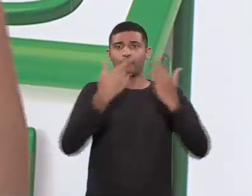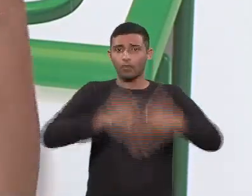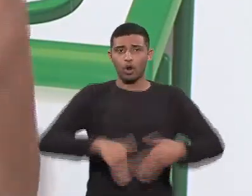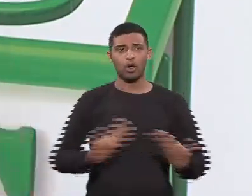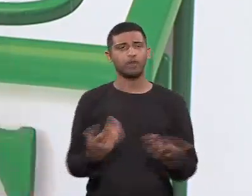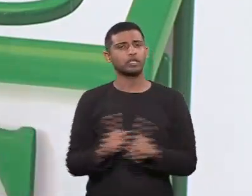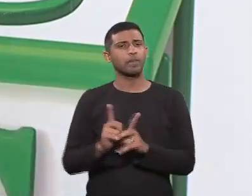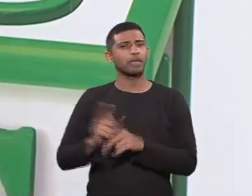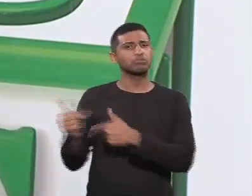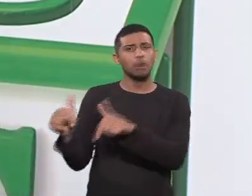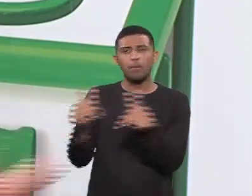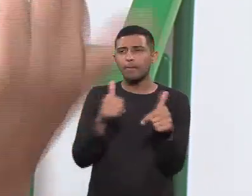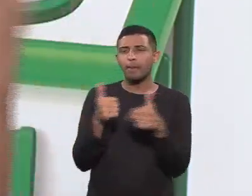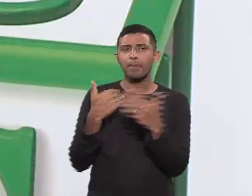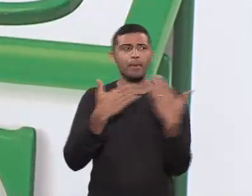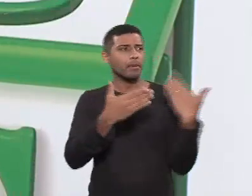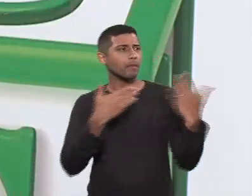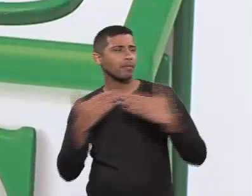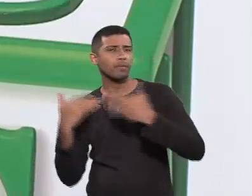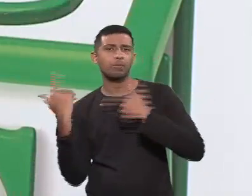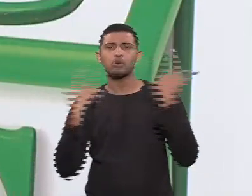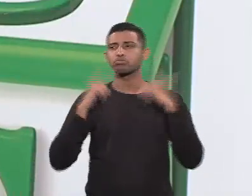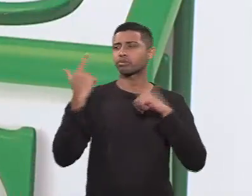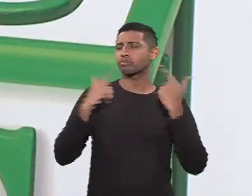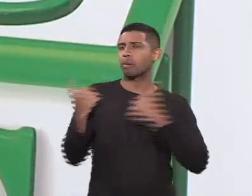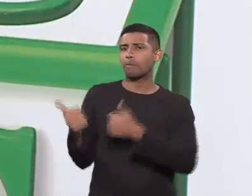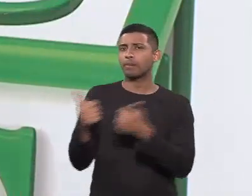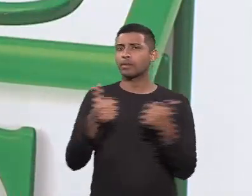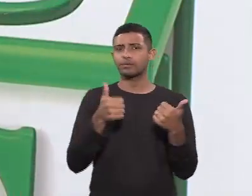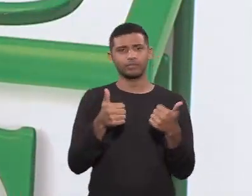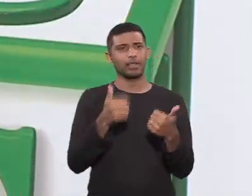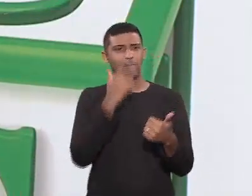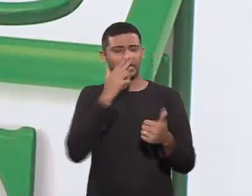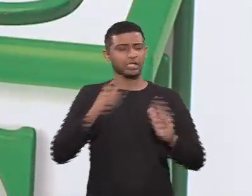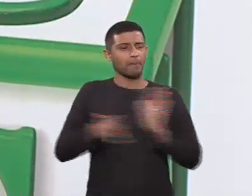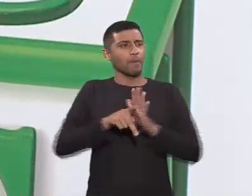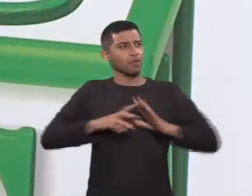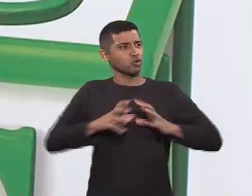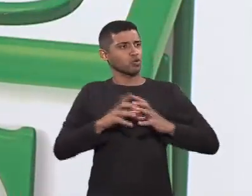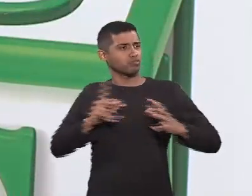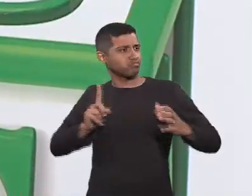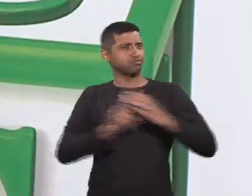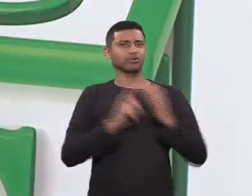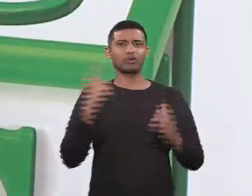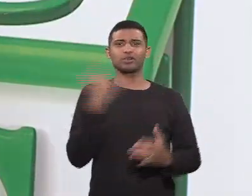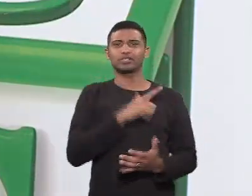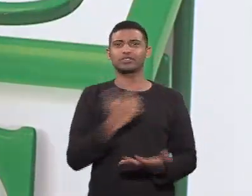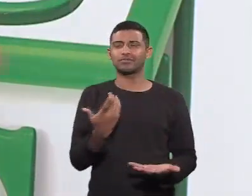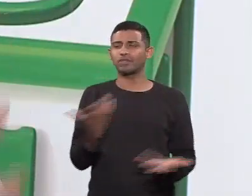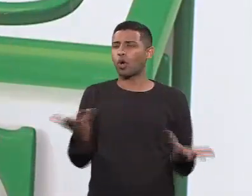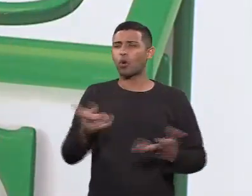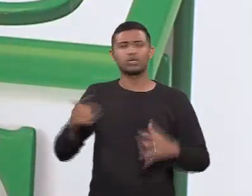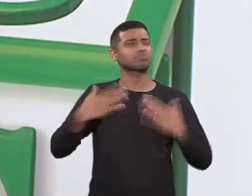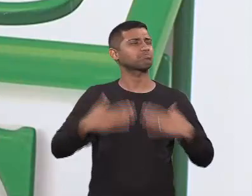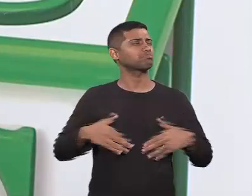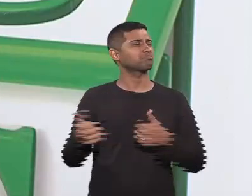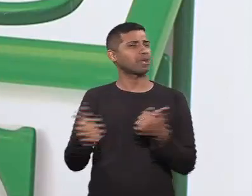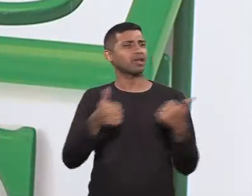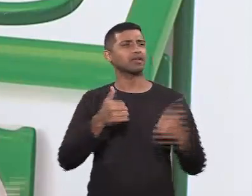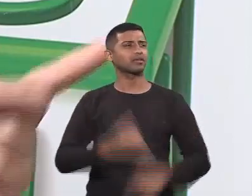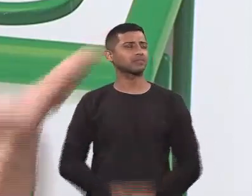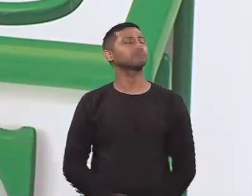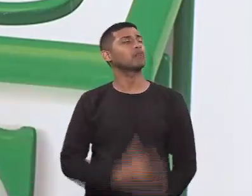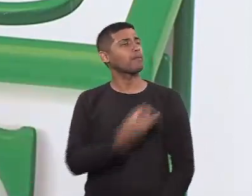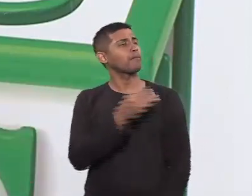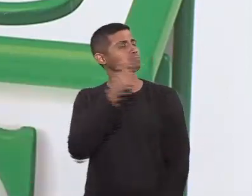ela conseguiu se pertencer, né? Se sentiu pertencente àquele grupo. Então, hoje é tranquilo.